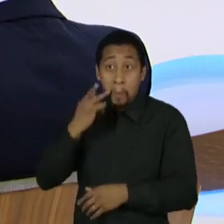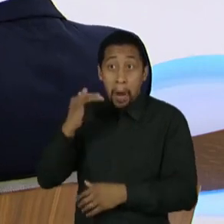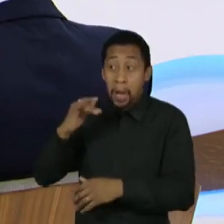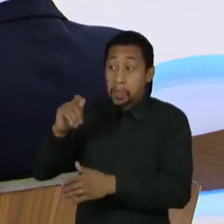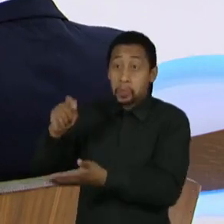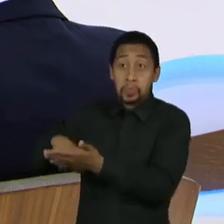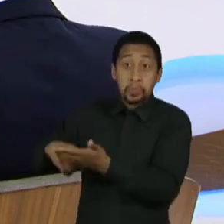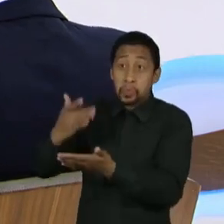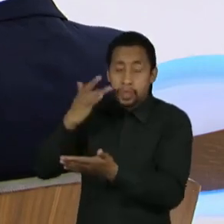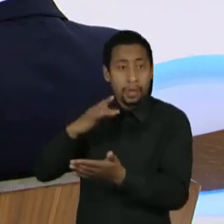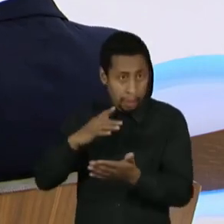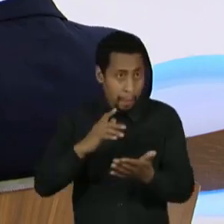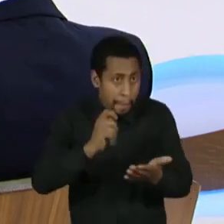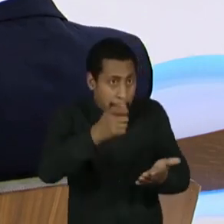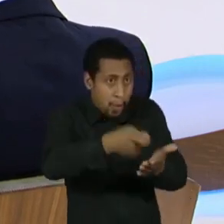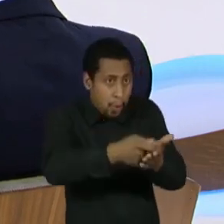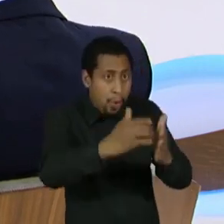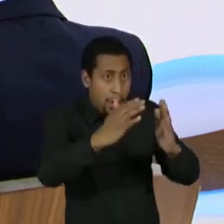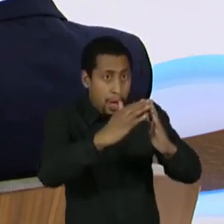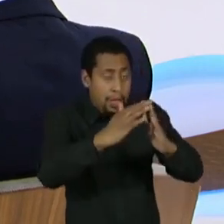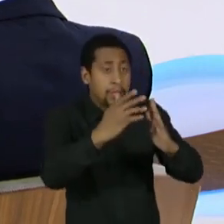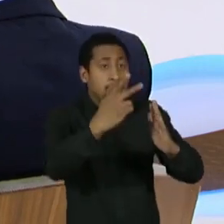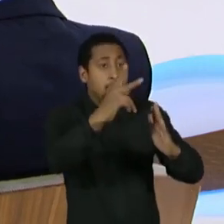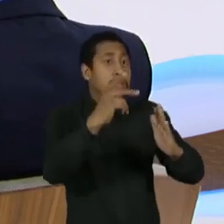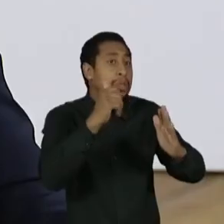para a madrasta. Estou dizendo que eu não sei porque eu não assino.